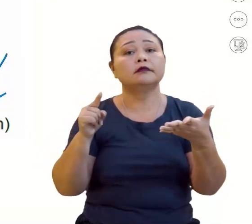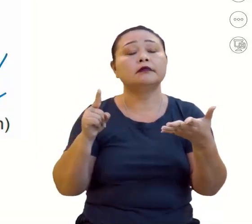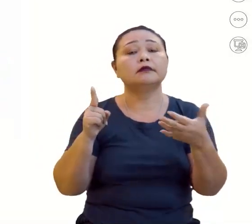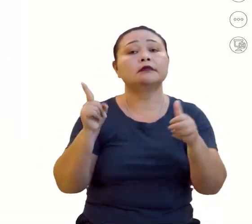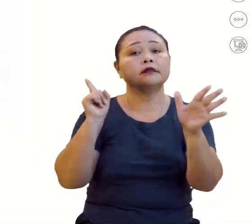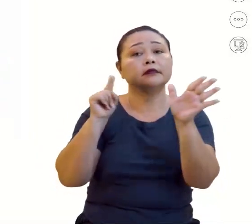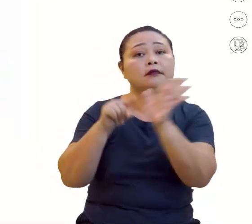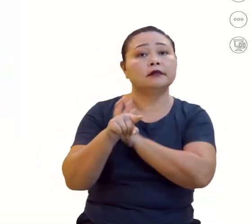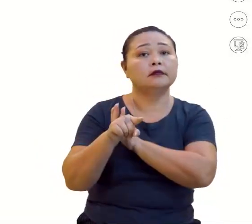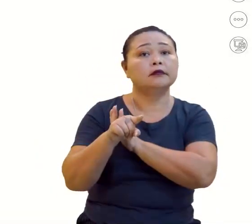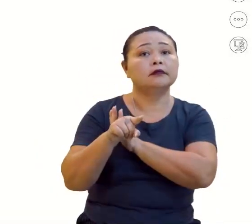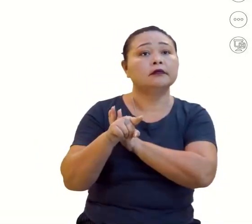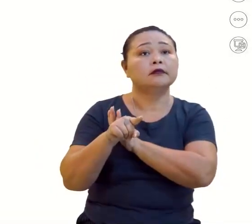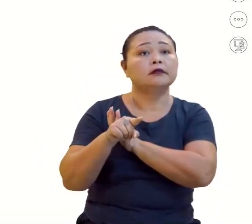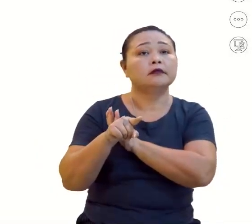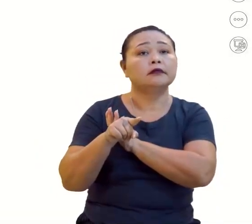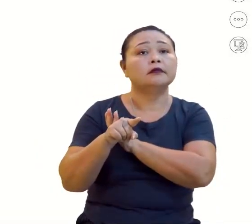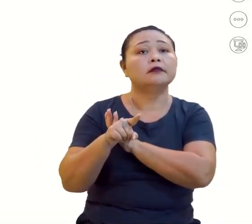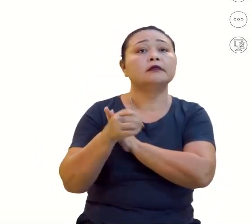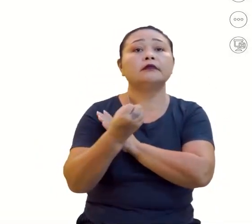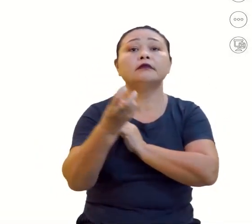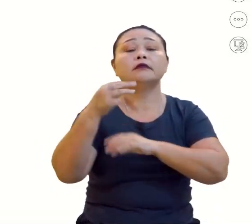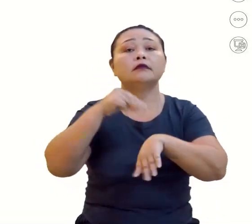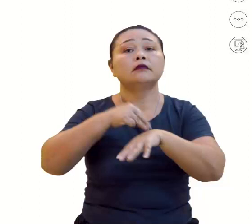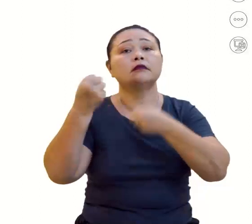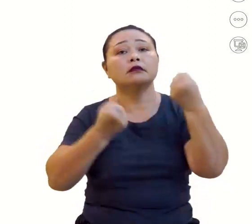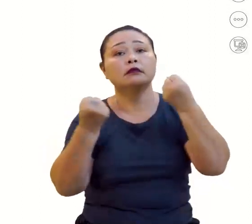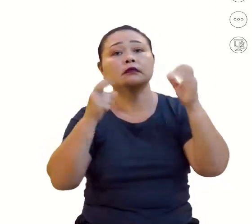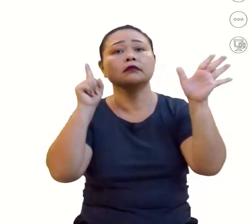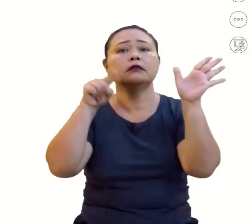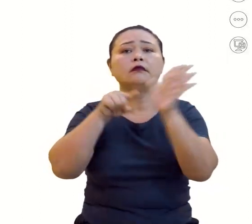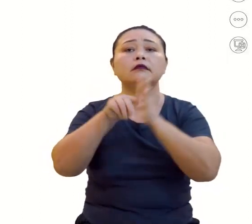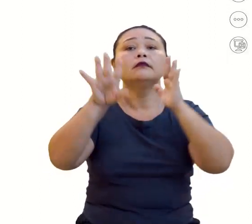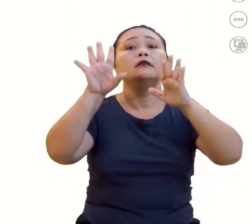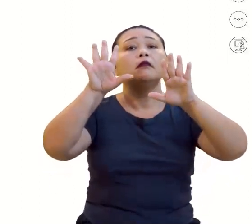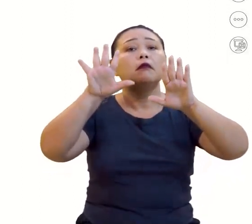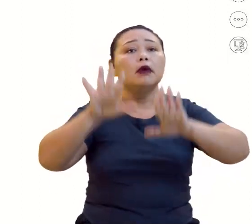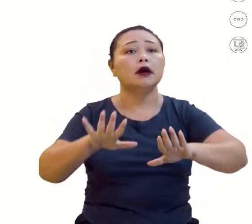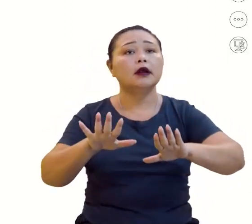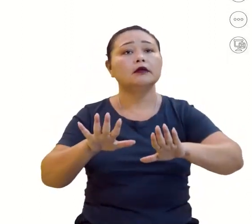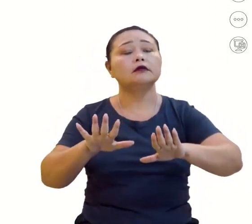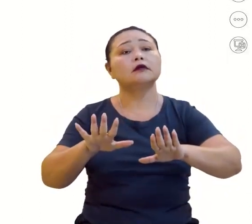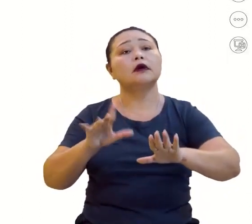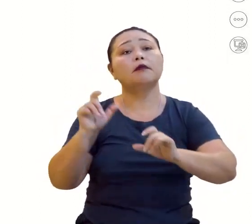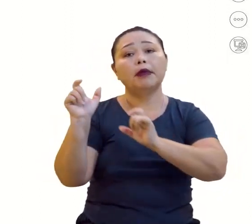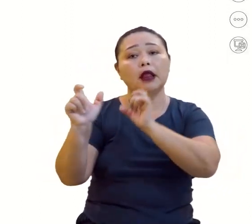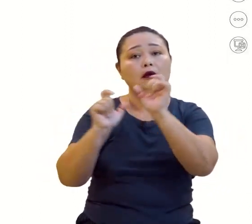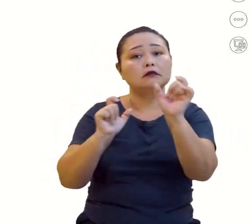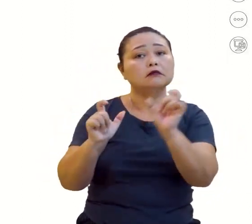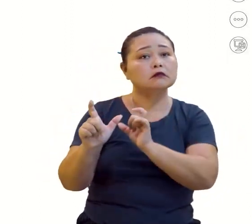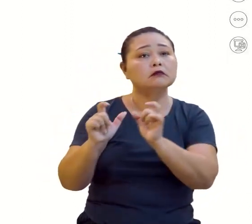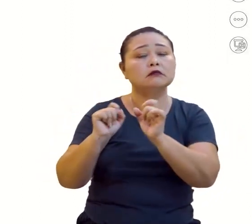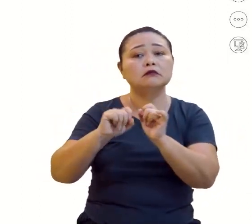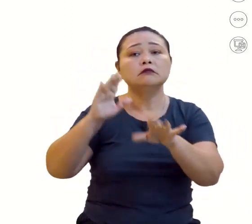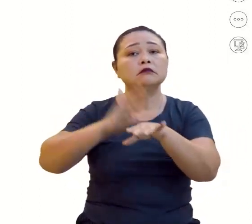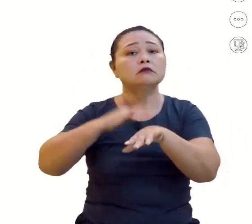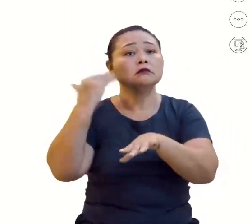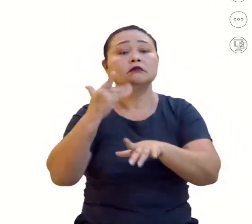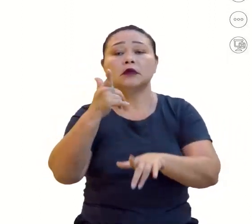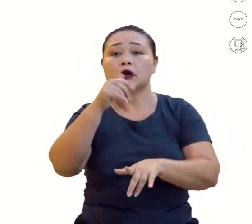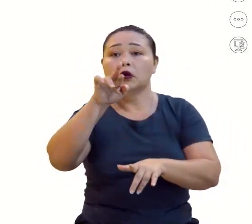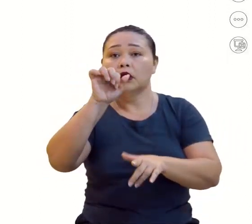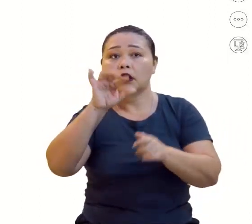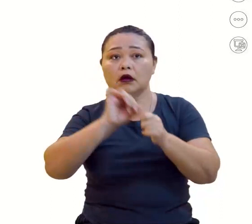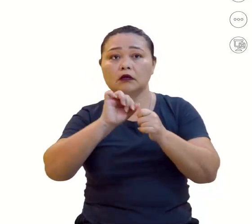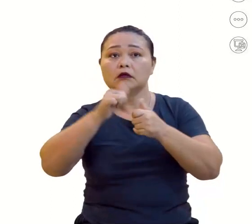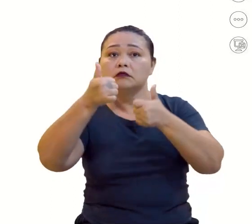pergunta, então, dizia que, né? Quantos minutos o veículo ficou imóvel, né? Vamos ver, a palavra-chave seria o gráfico, né?